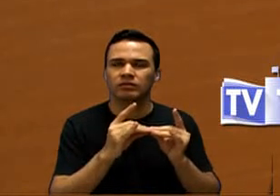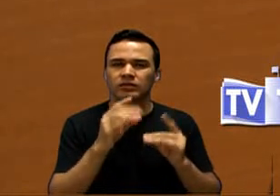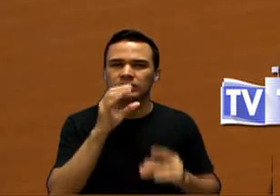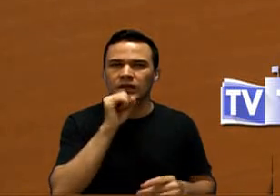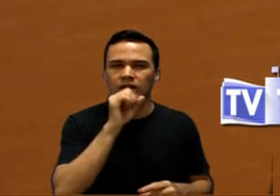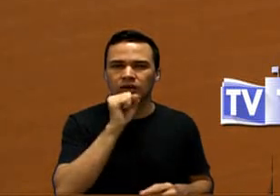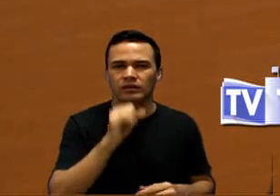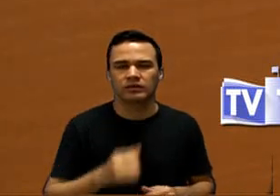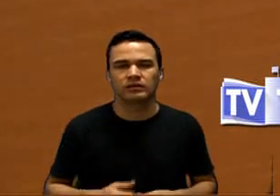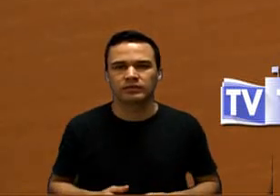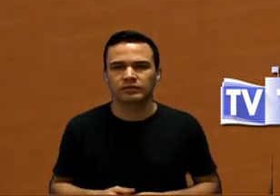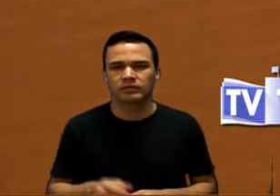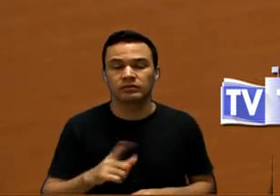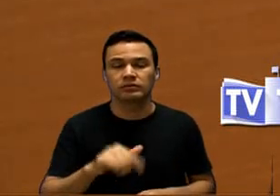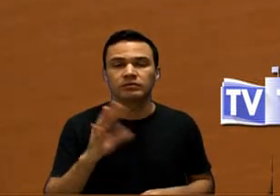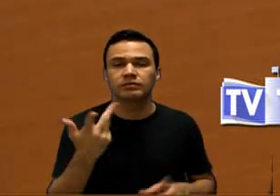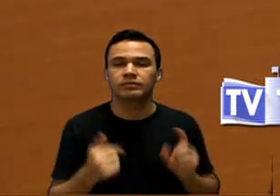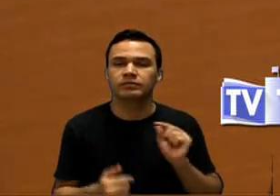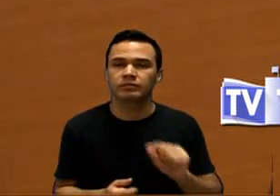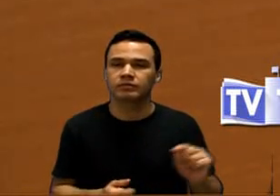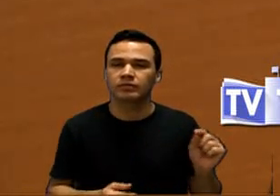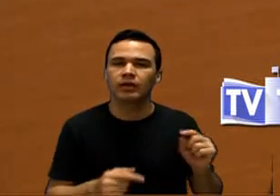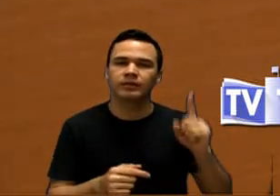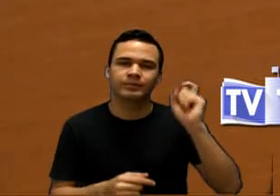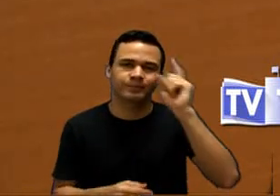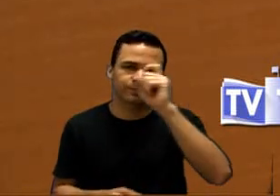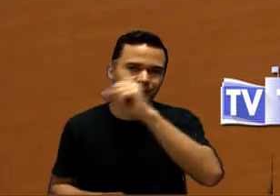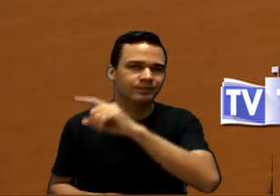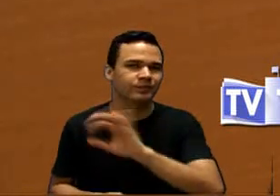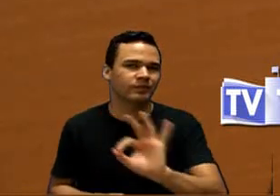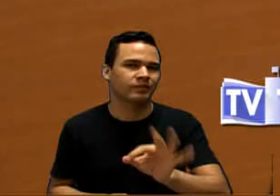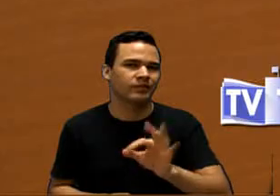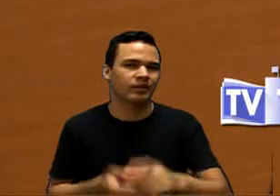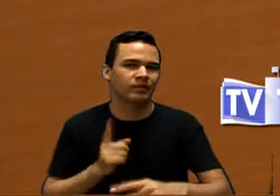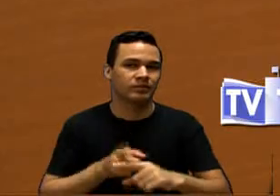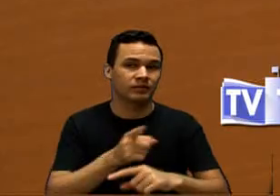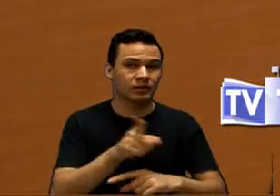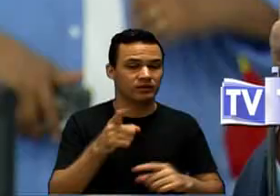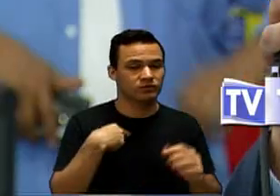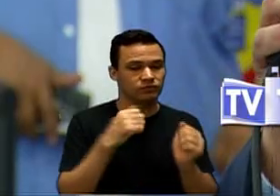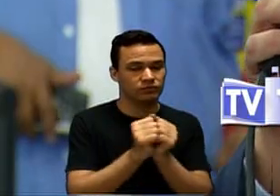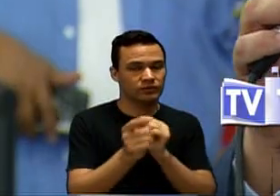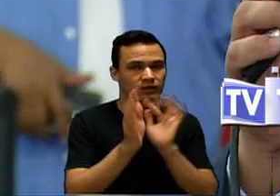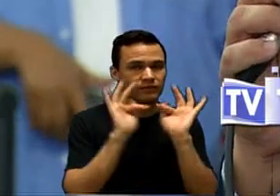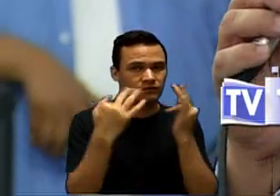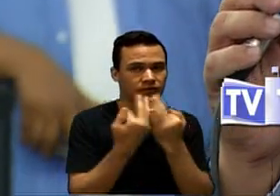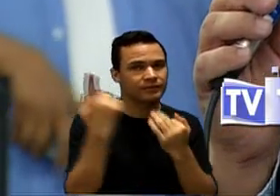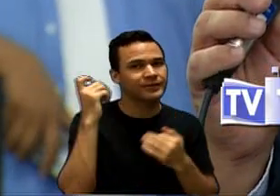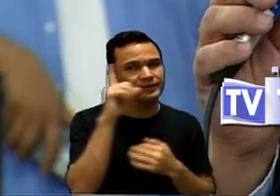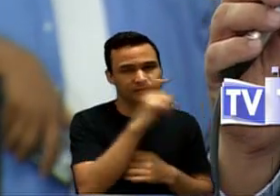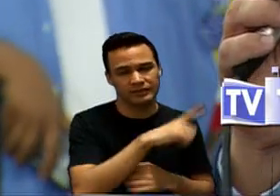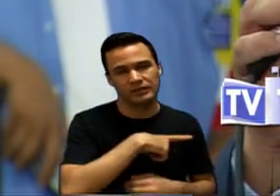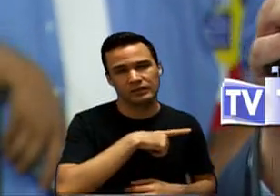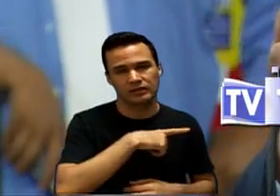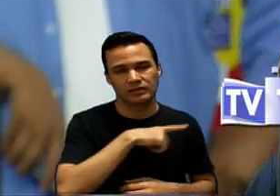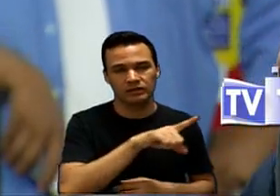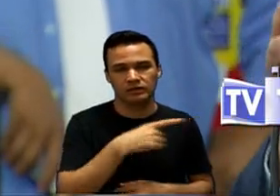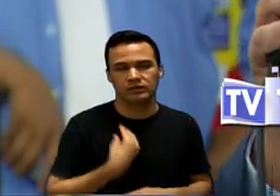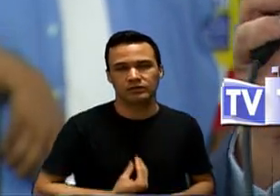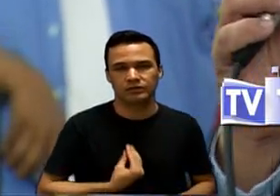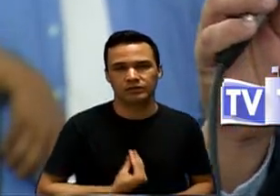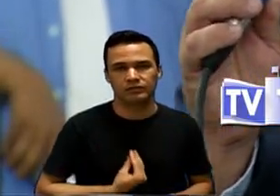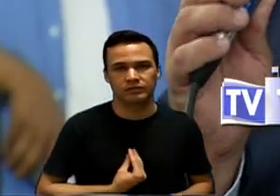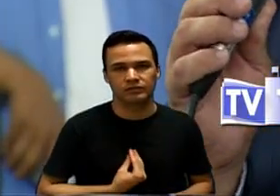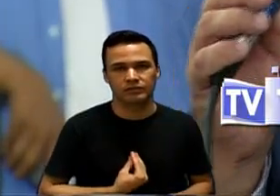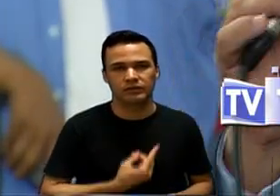no sábado. E o que houve? A dificuldade, porque eles estão aqui com a família em condições precárias, morando aí, um